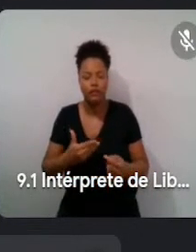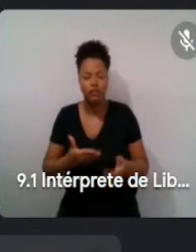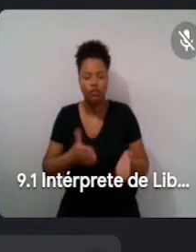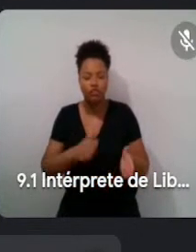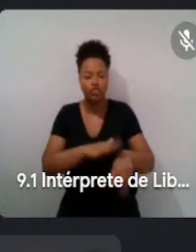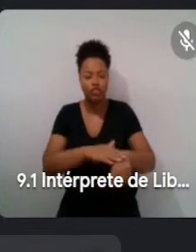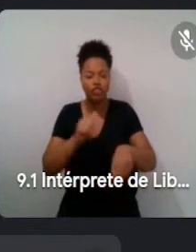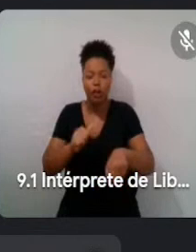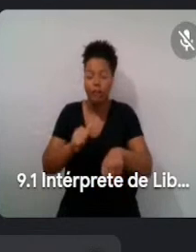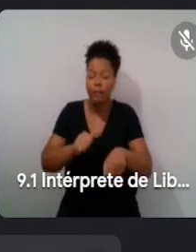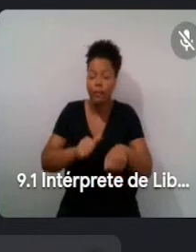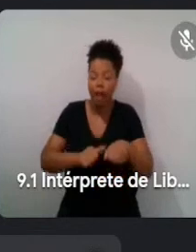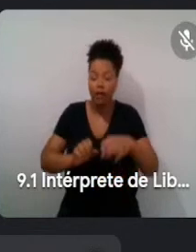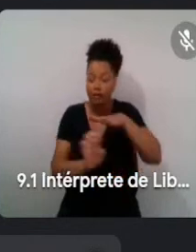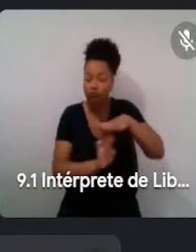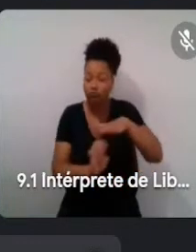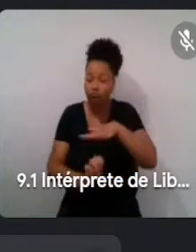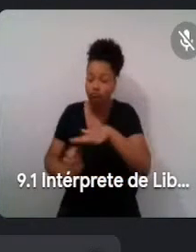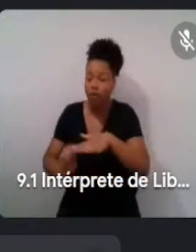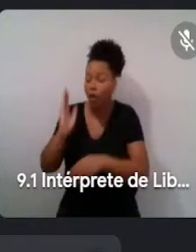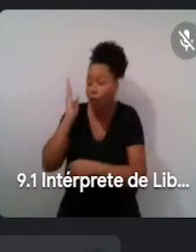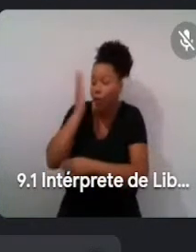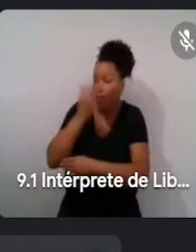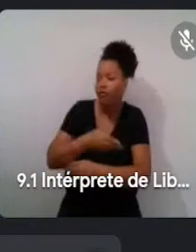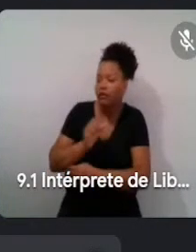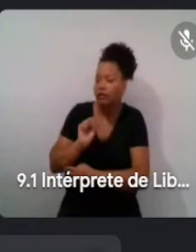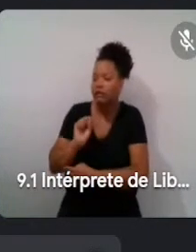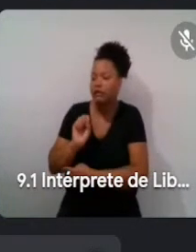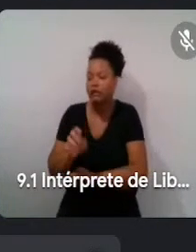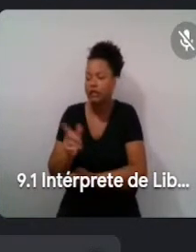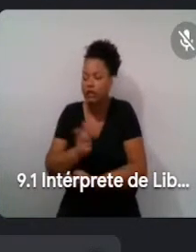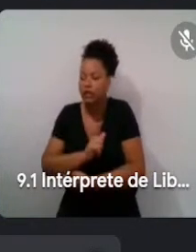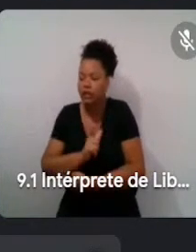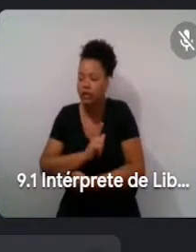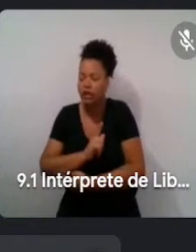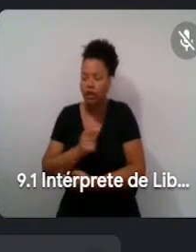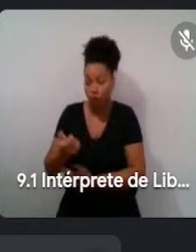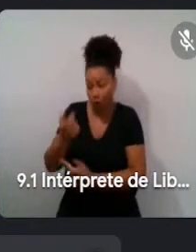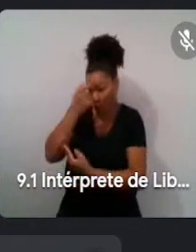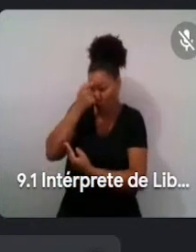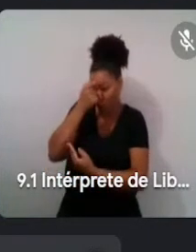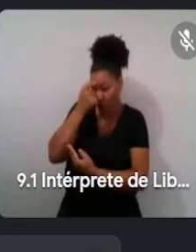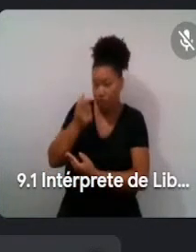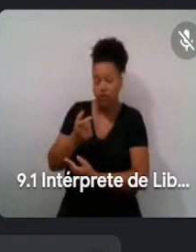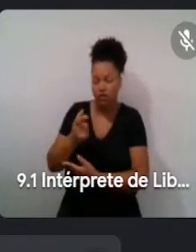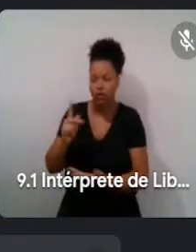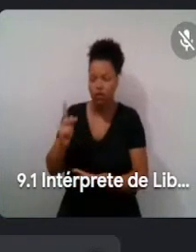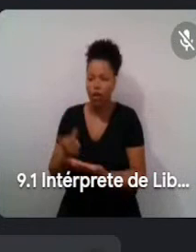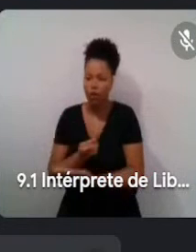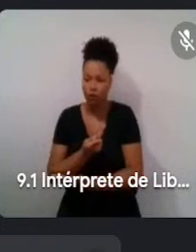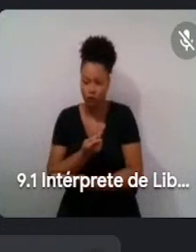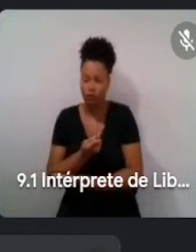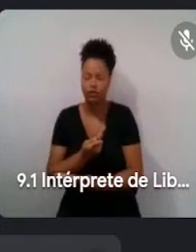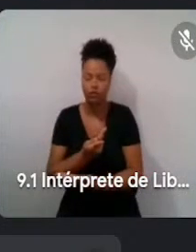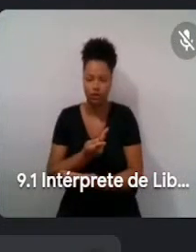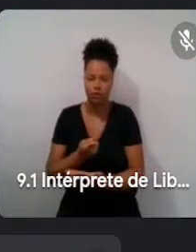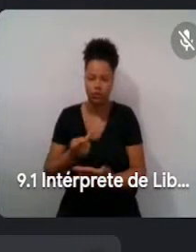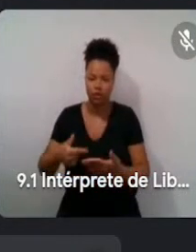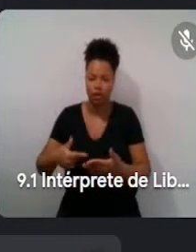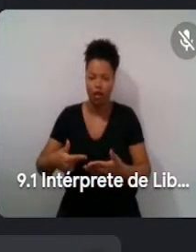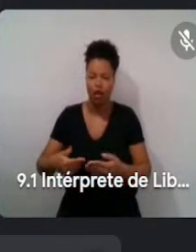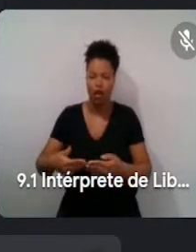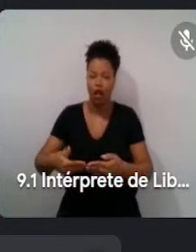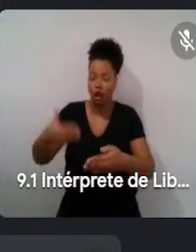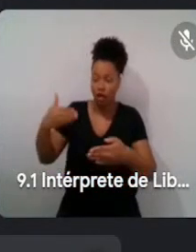sentido e comprovassem ter havido ou não a notificação ou a ciência da decisão de maneira anterior ou posterior